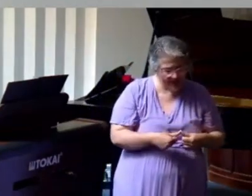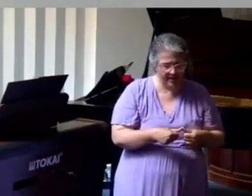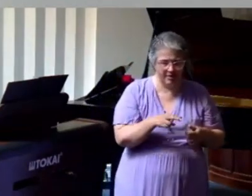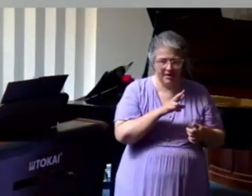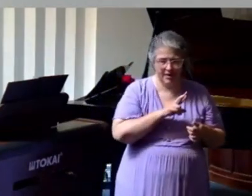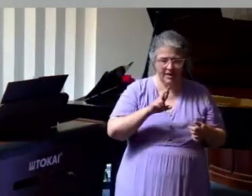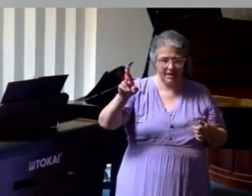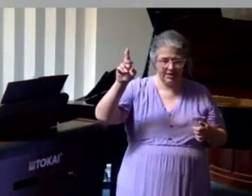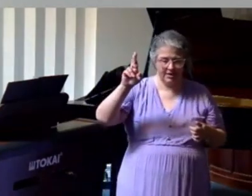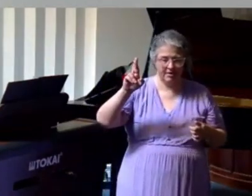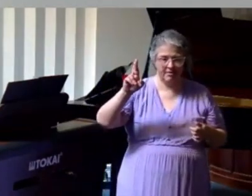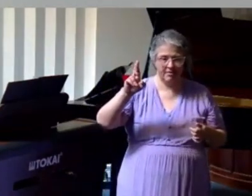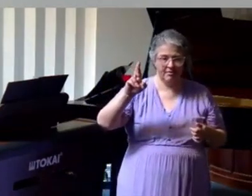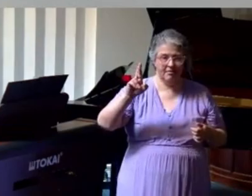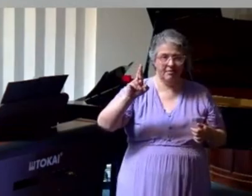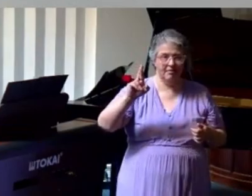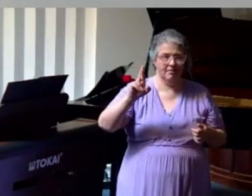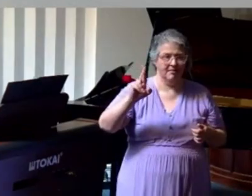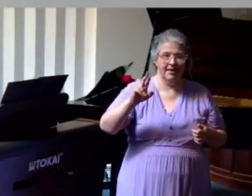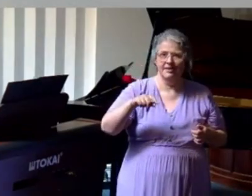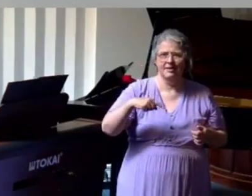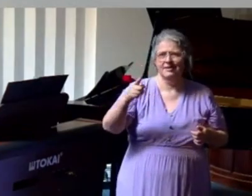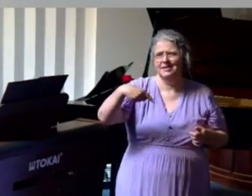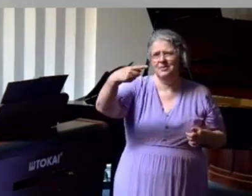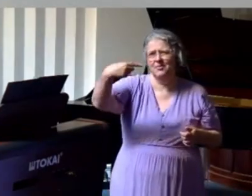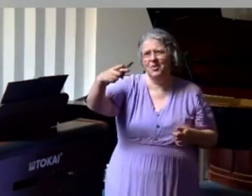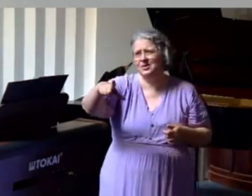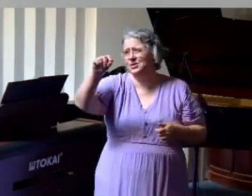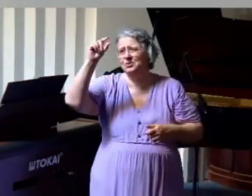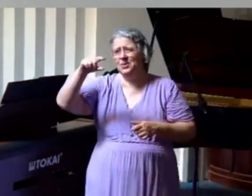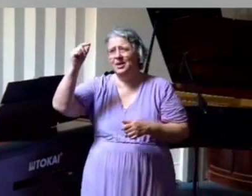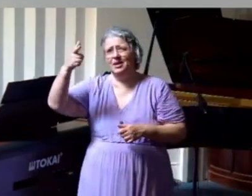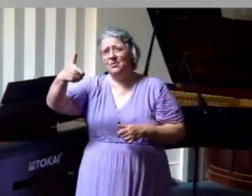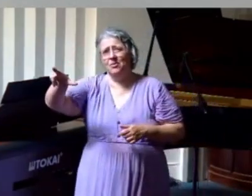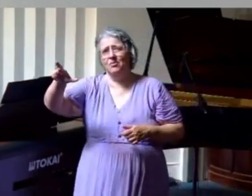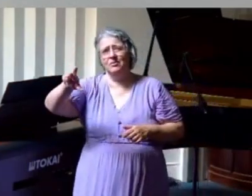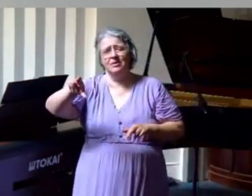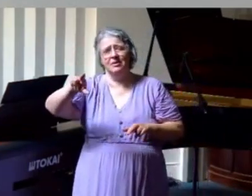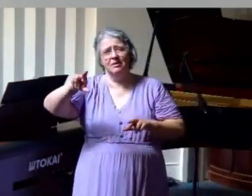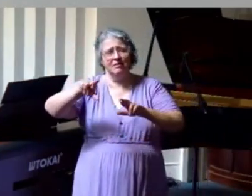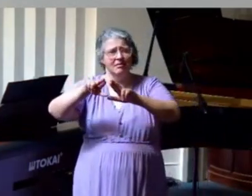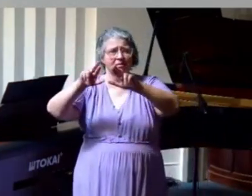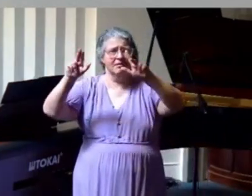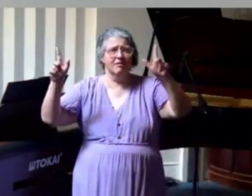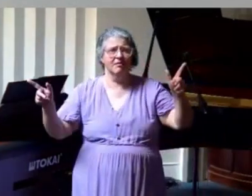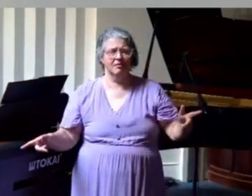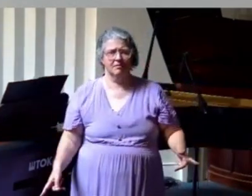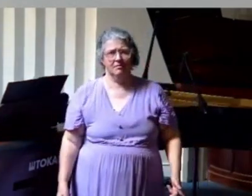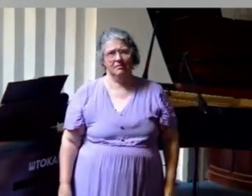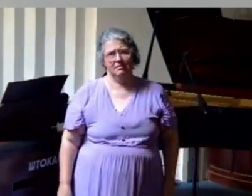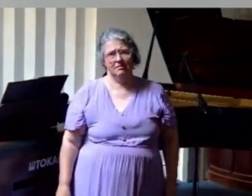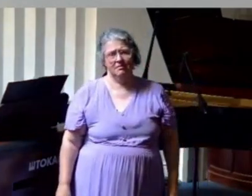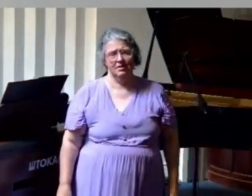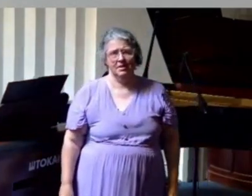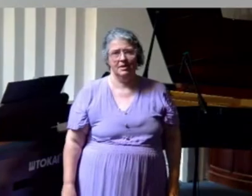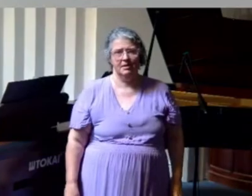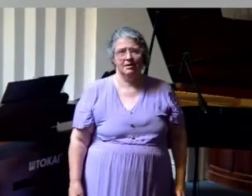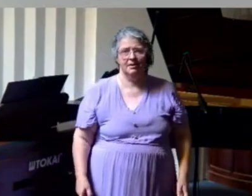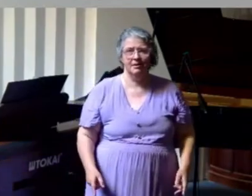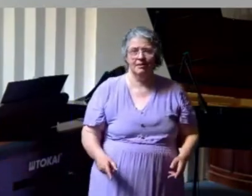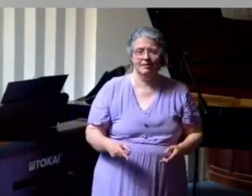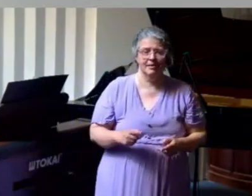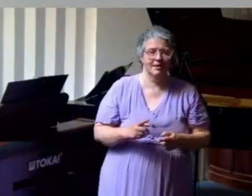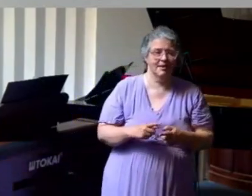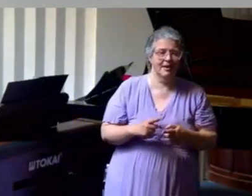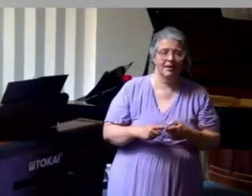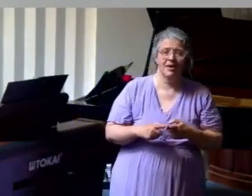outra coisa. Lucas capítulo 6. Por que vocês me chamam Senhor e não fazem o